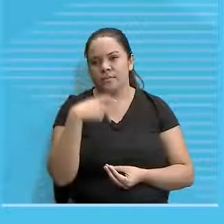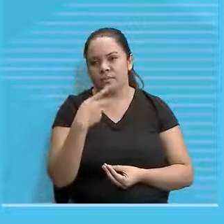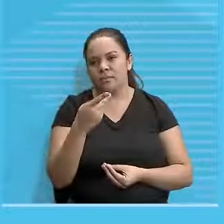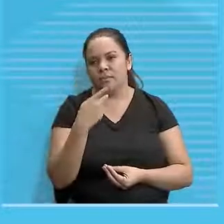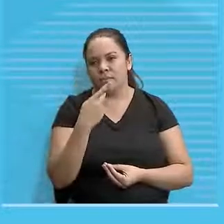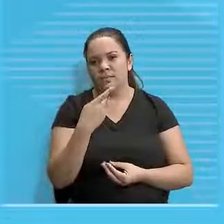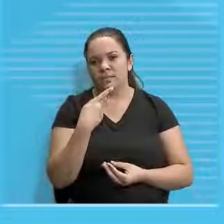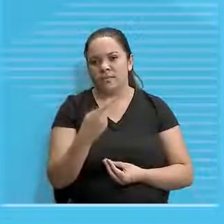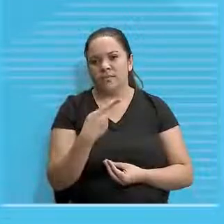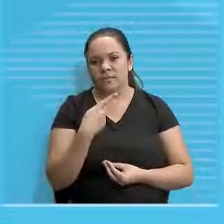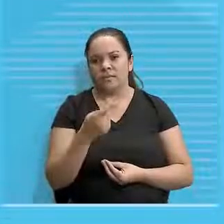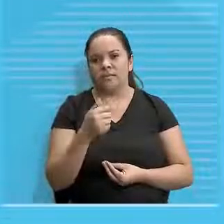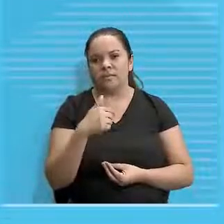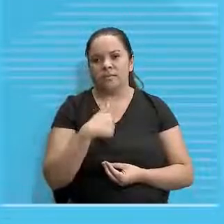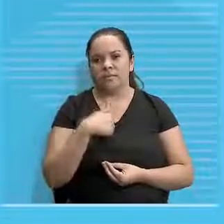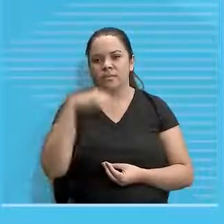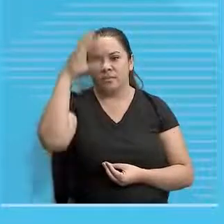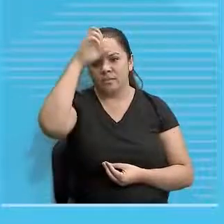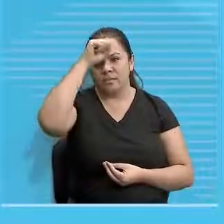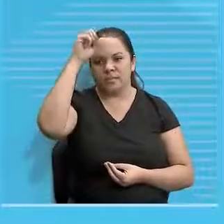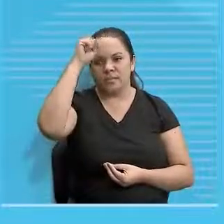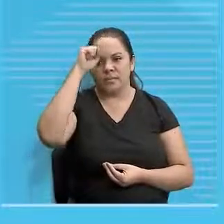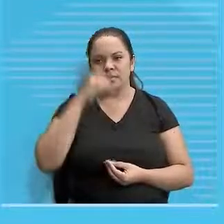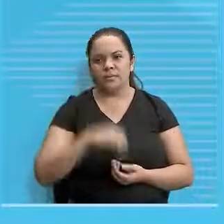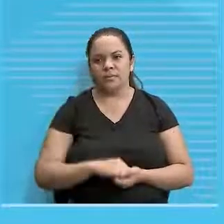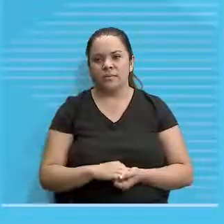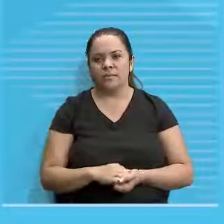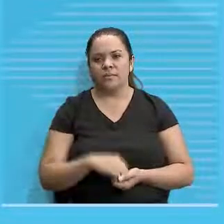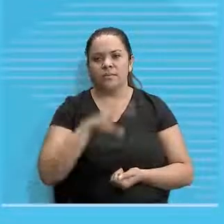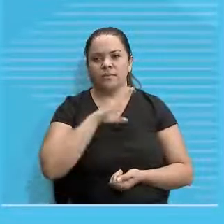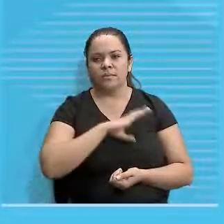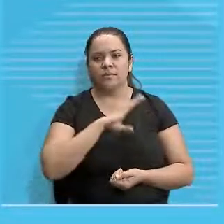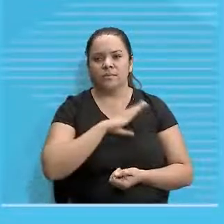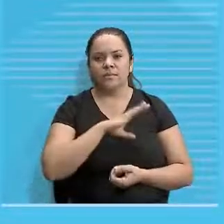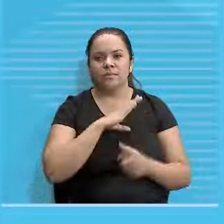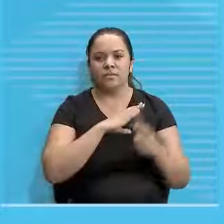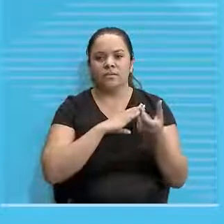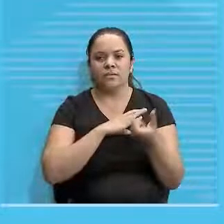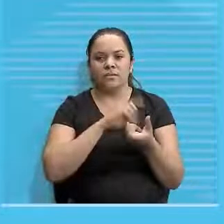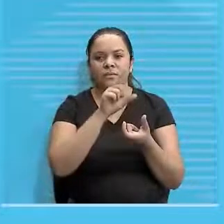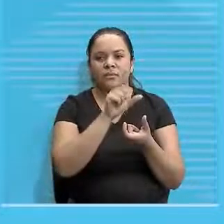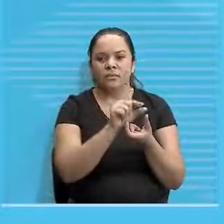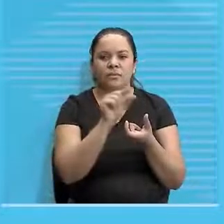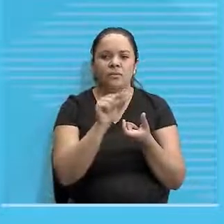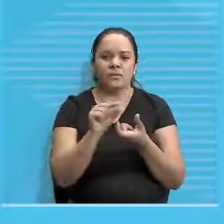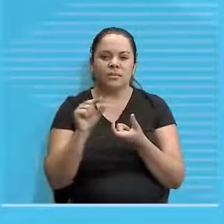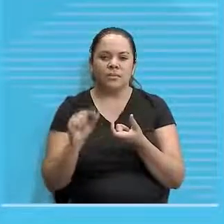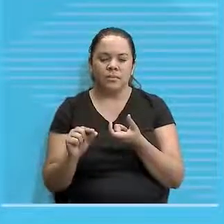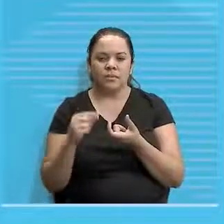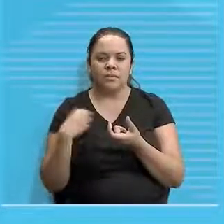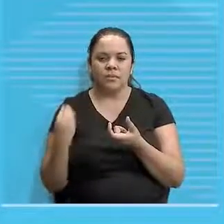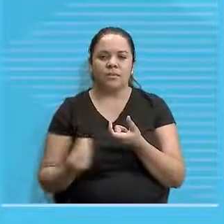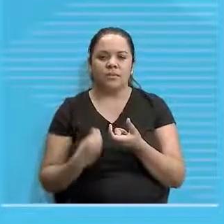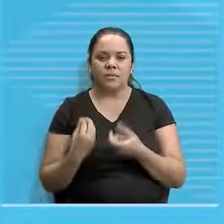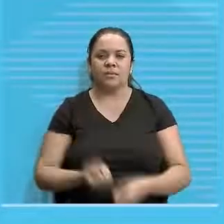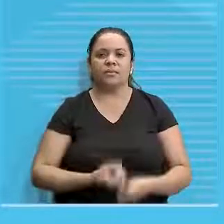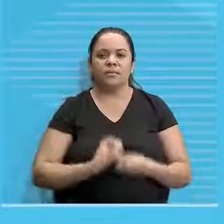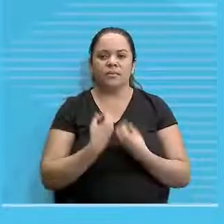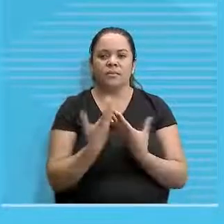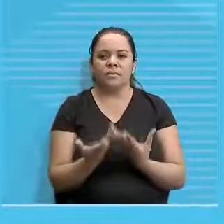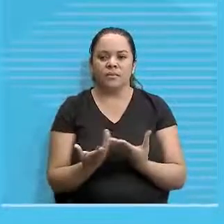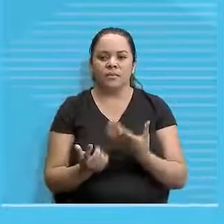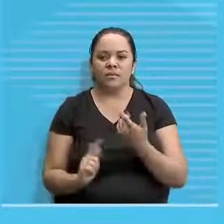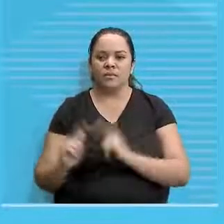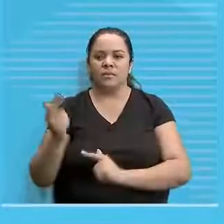gente aprende a juntar as sílabas, até isso vai impactando a forma como eu vou conseguir me expressar com o outro.